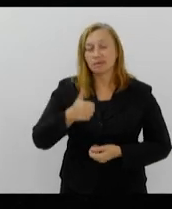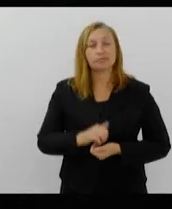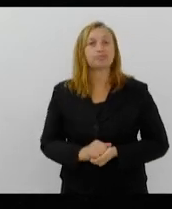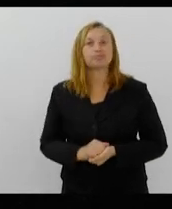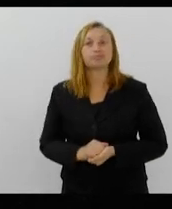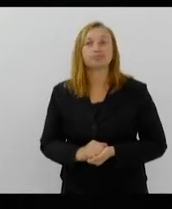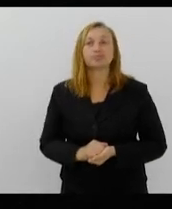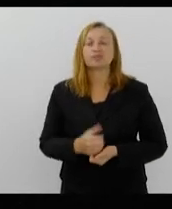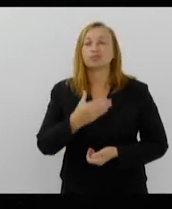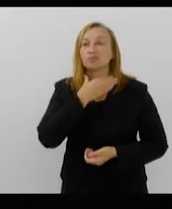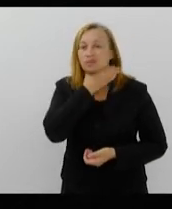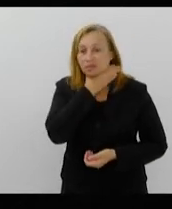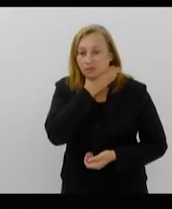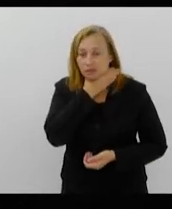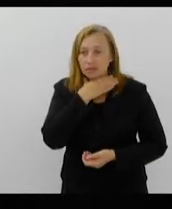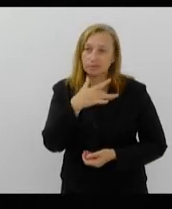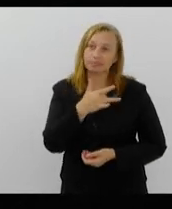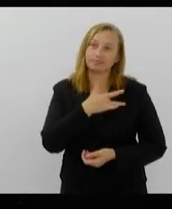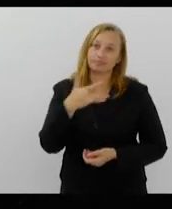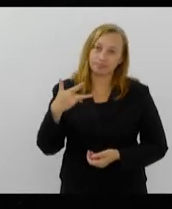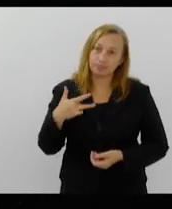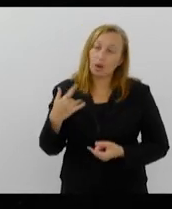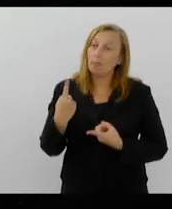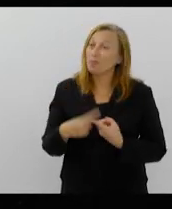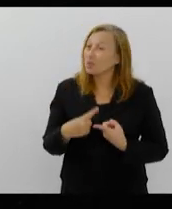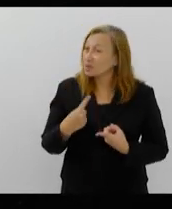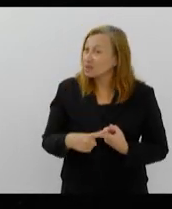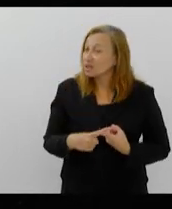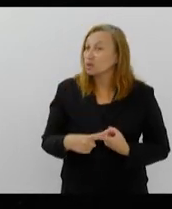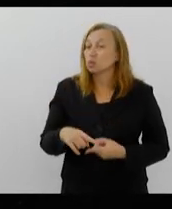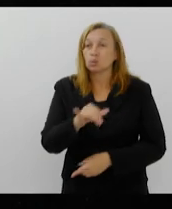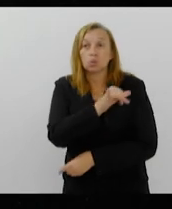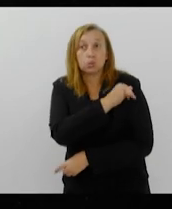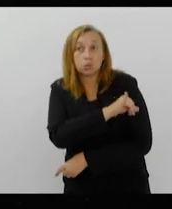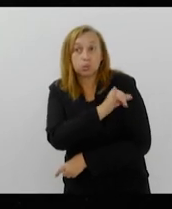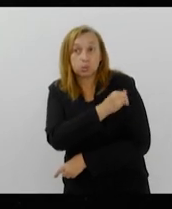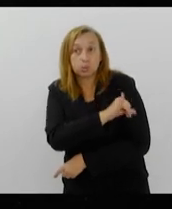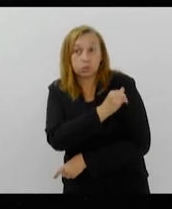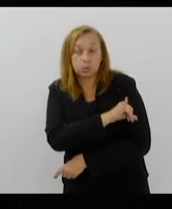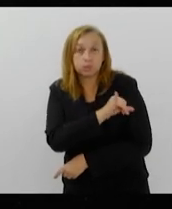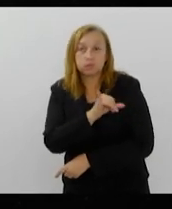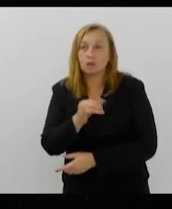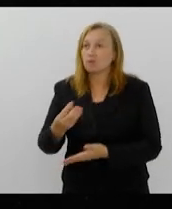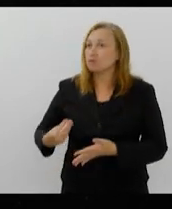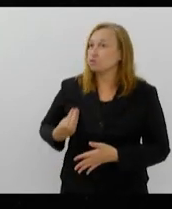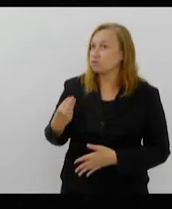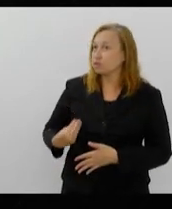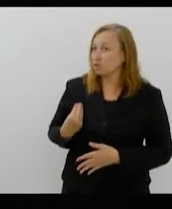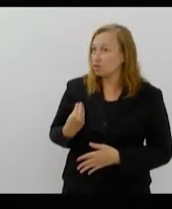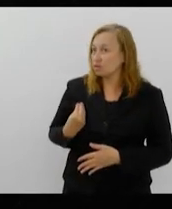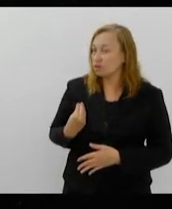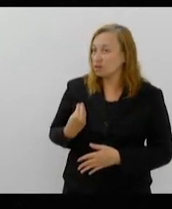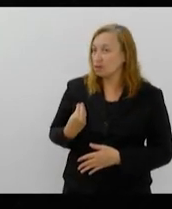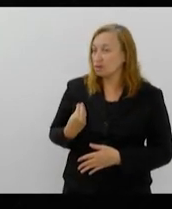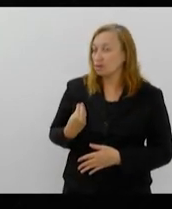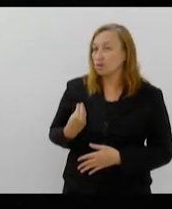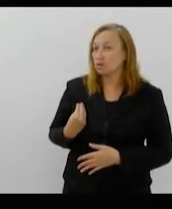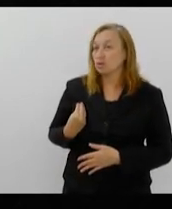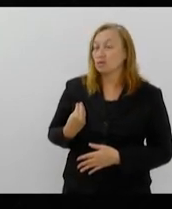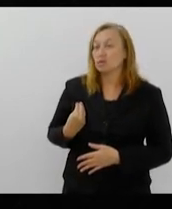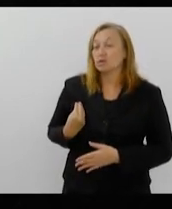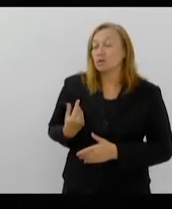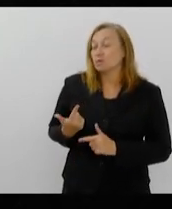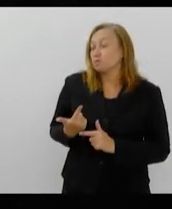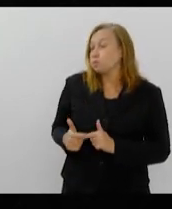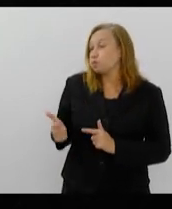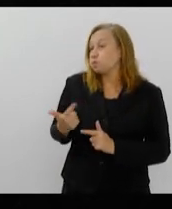da crise na saúde, porque o Rio de Janeiro vive um dia sim, outro também, de